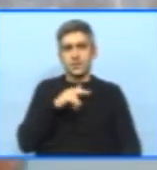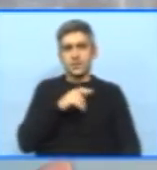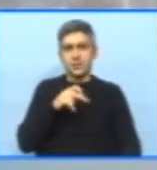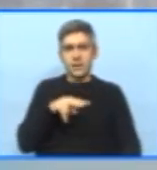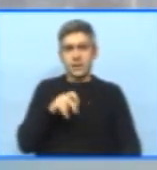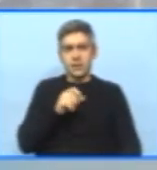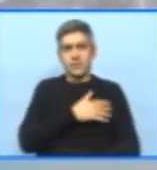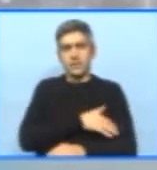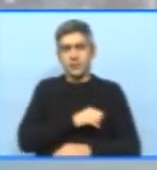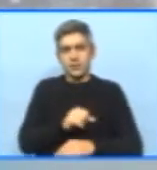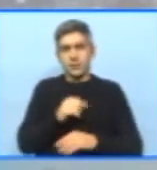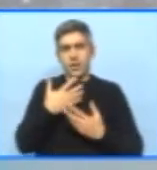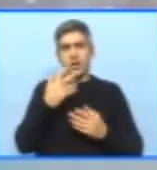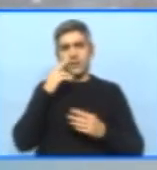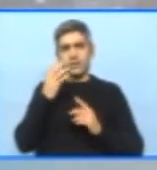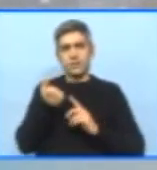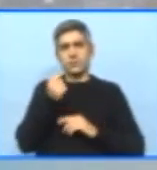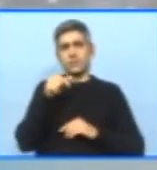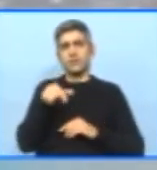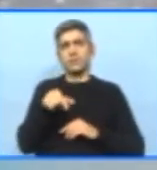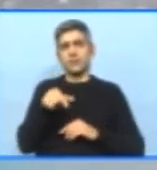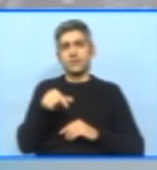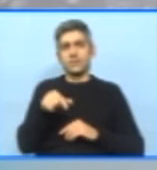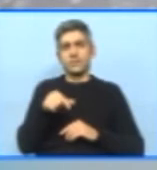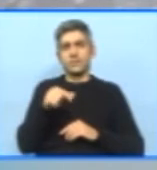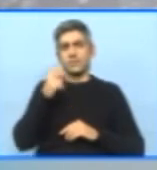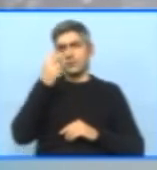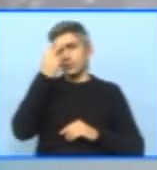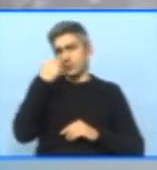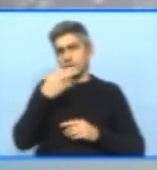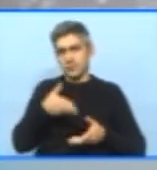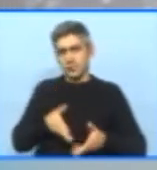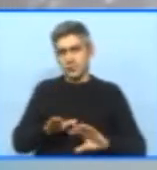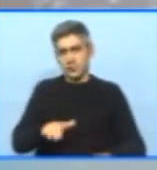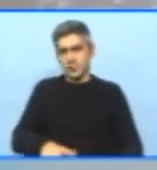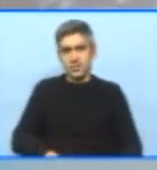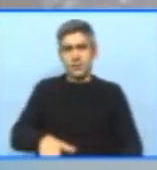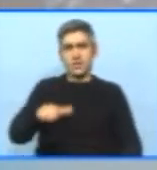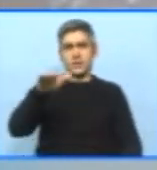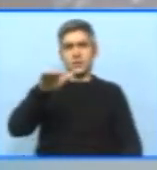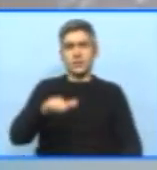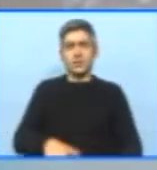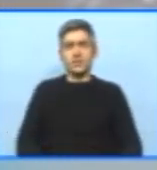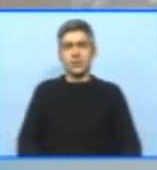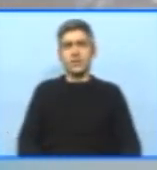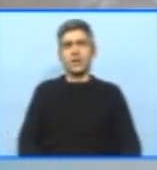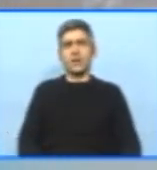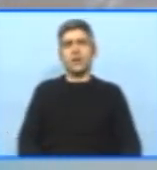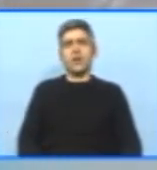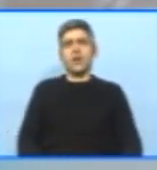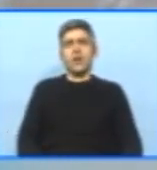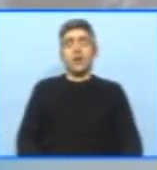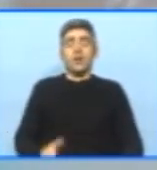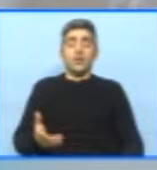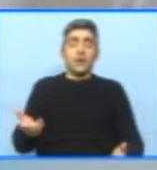na sua fragilidade, e encontra agora este cego de nascença, que aqui